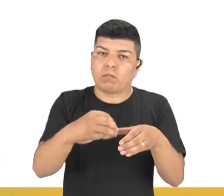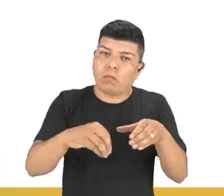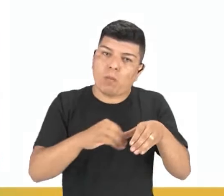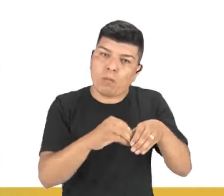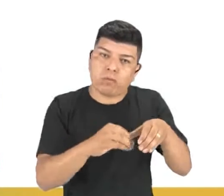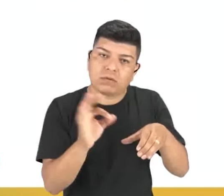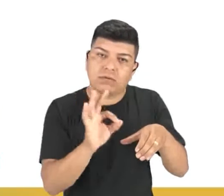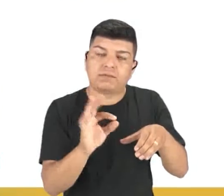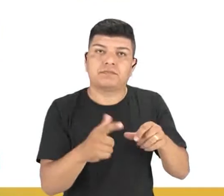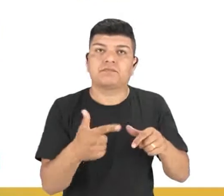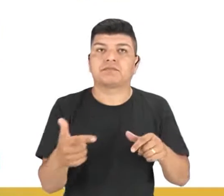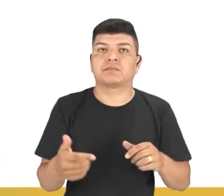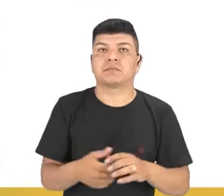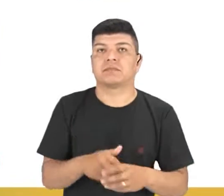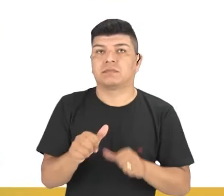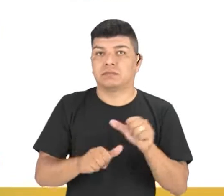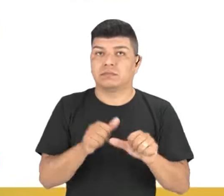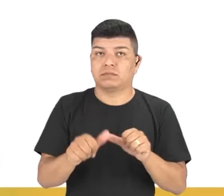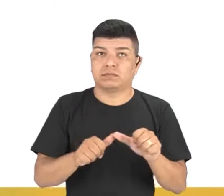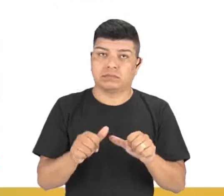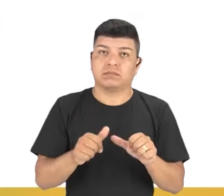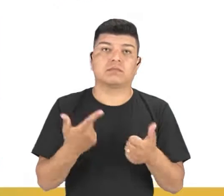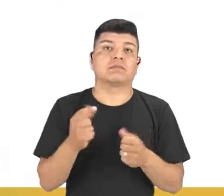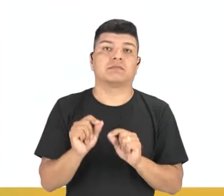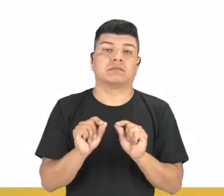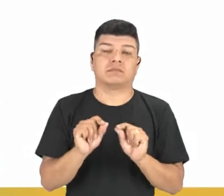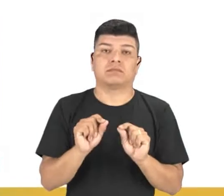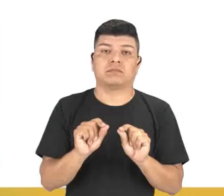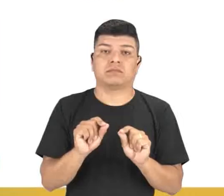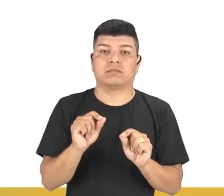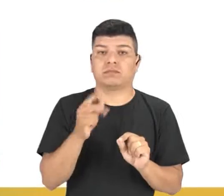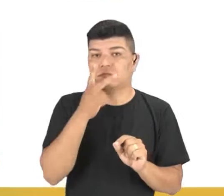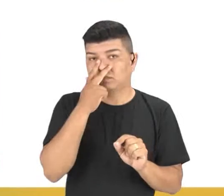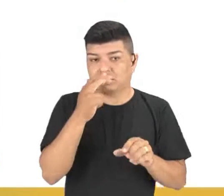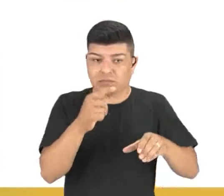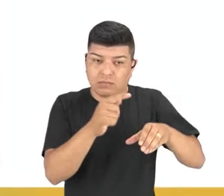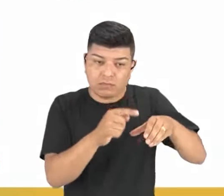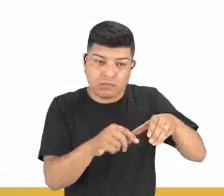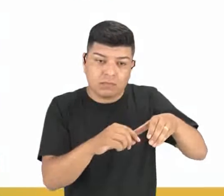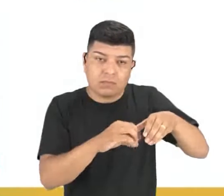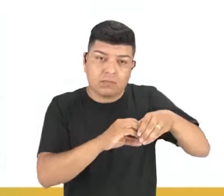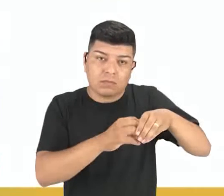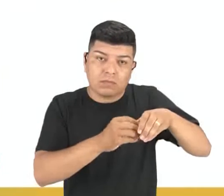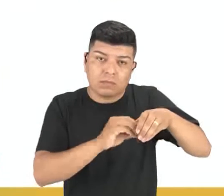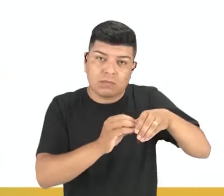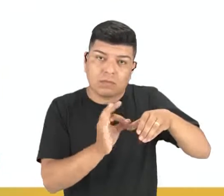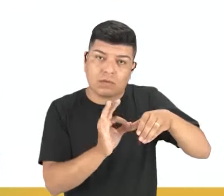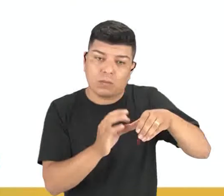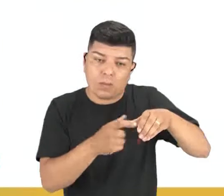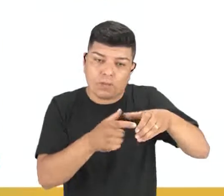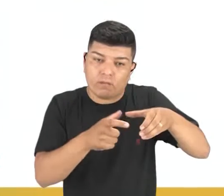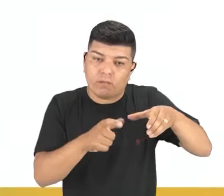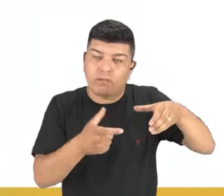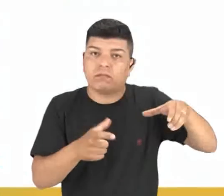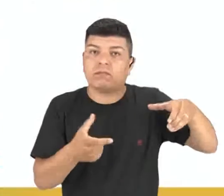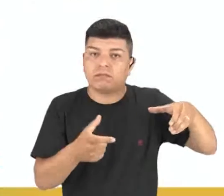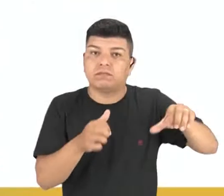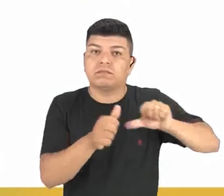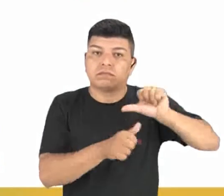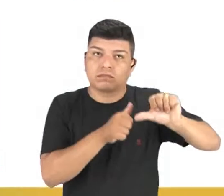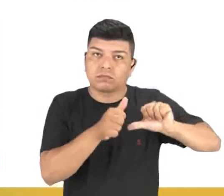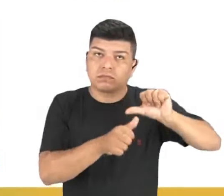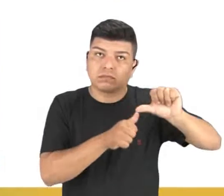perde para trocar os gases. Então, nesse caso, esse discozinho ele fica mais alongadinho e as trocas,